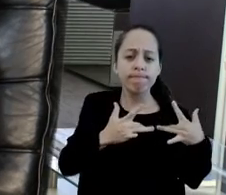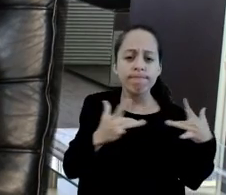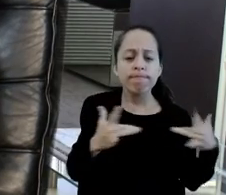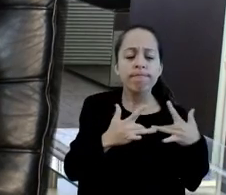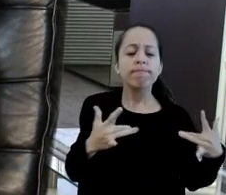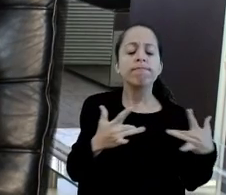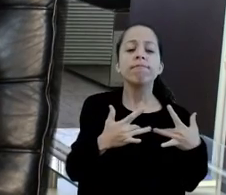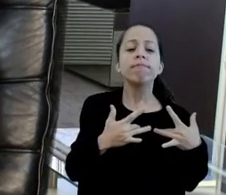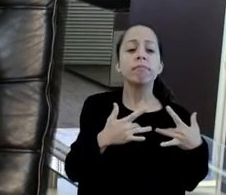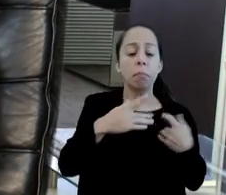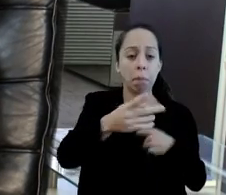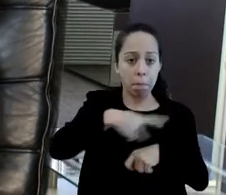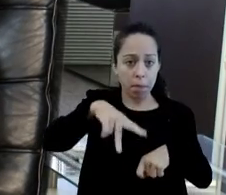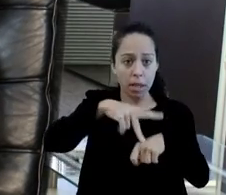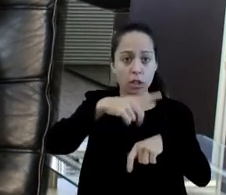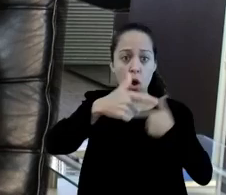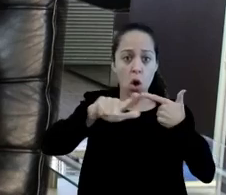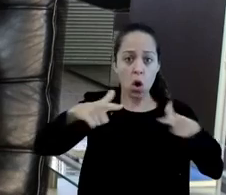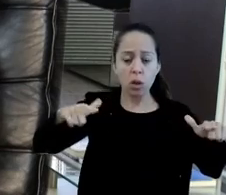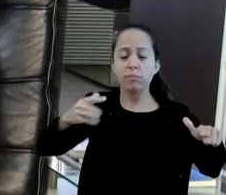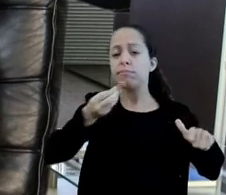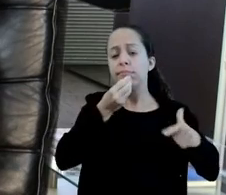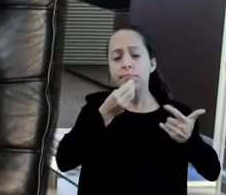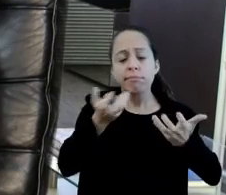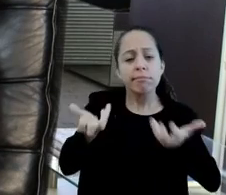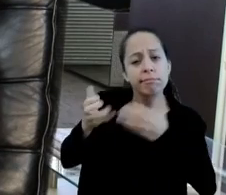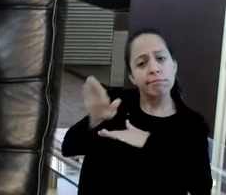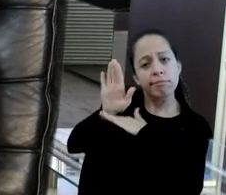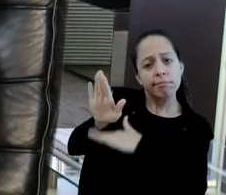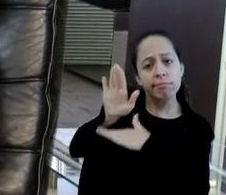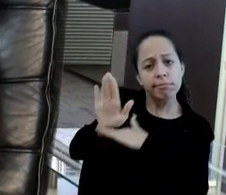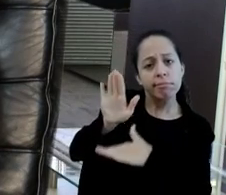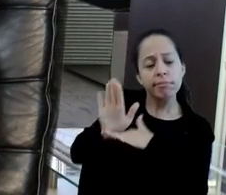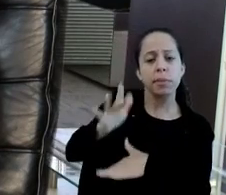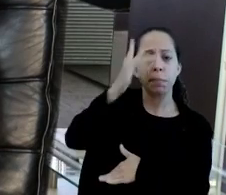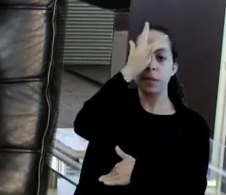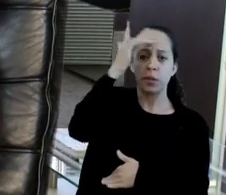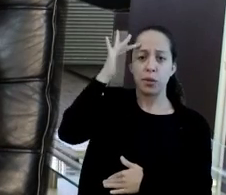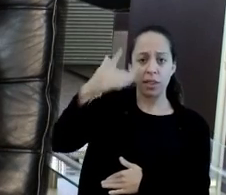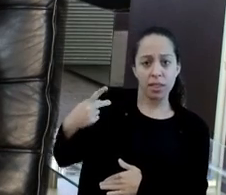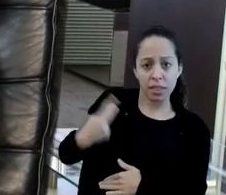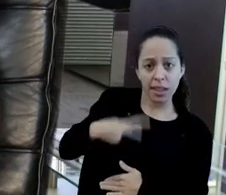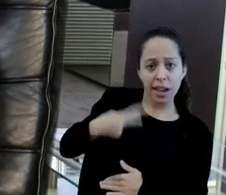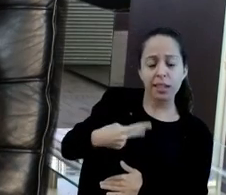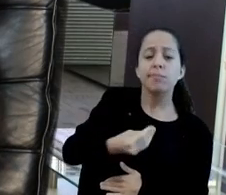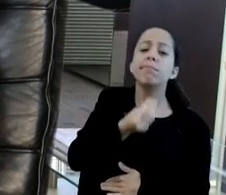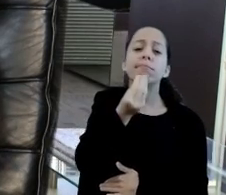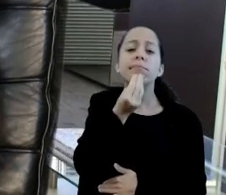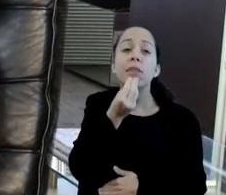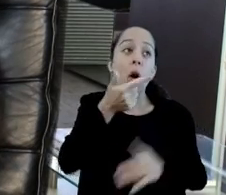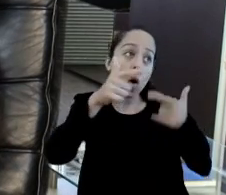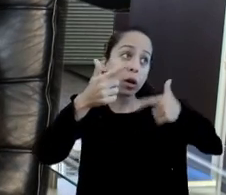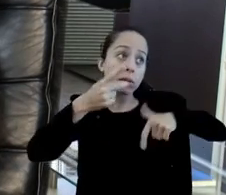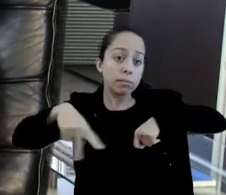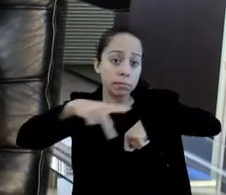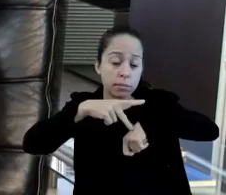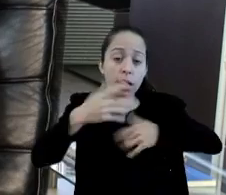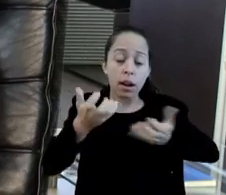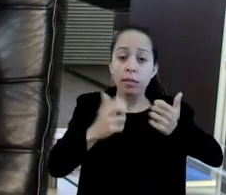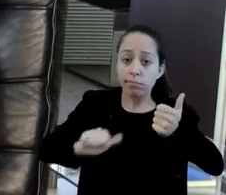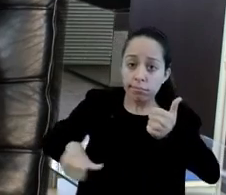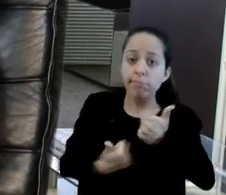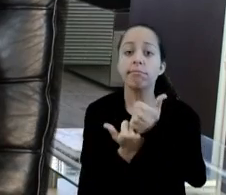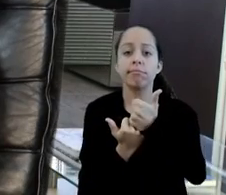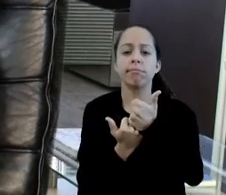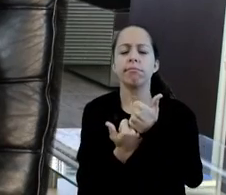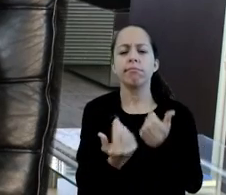os nossos deficientes visuais daqui para ajudarem a entrar no blog,